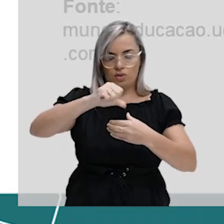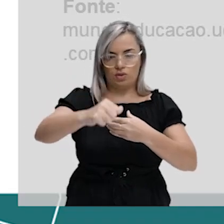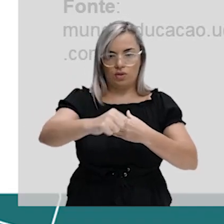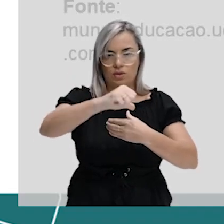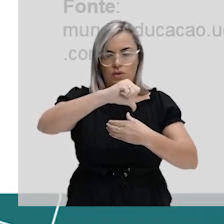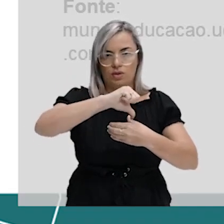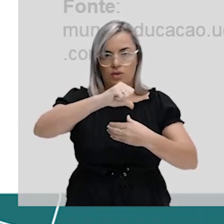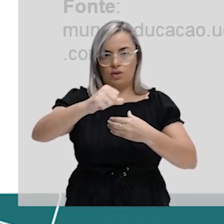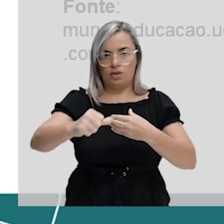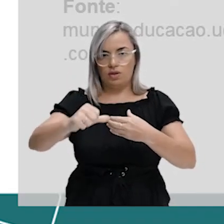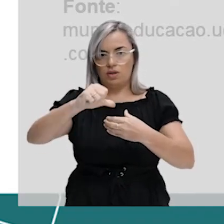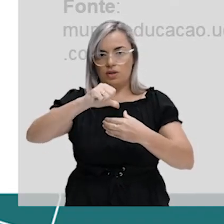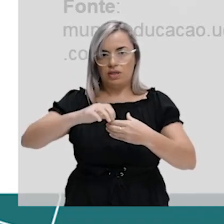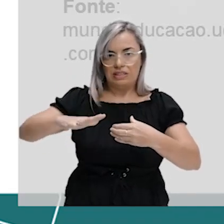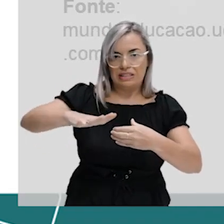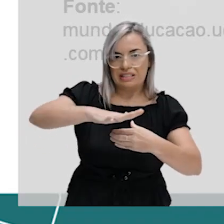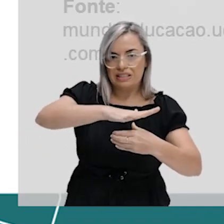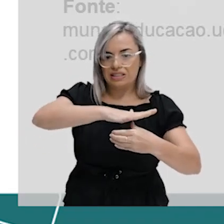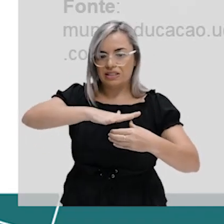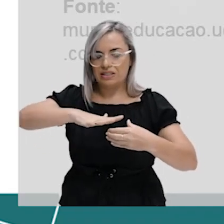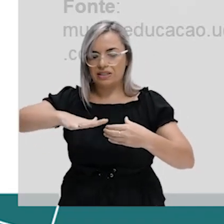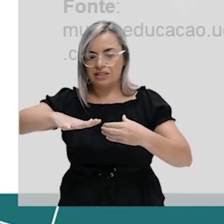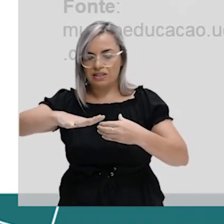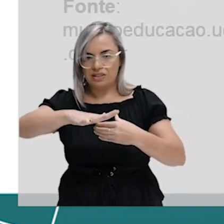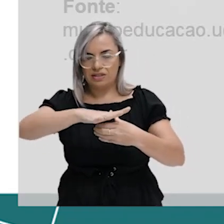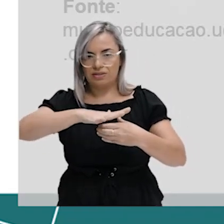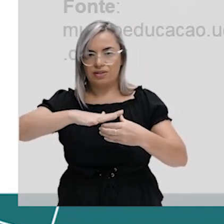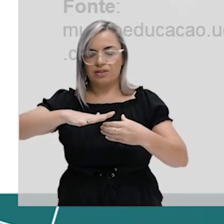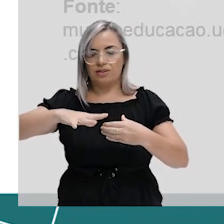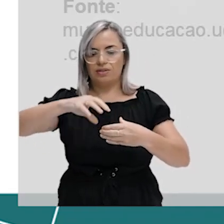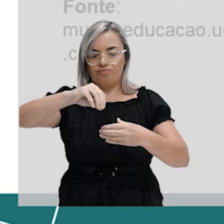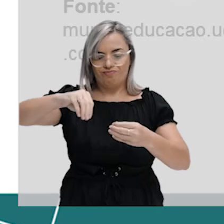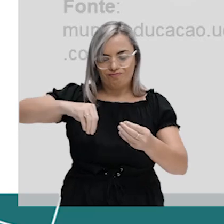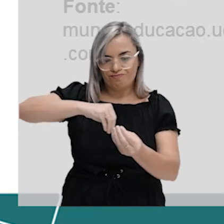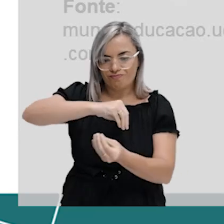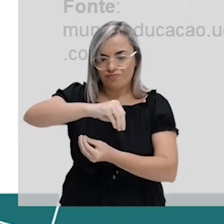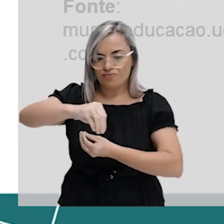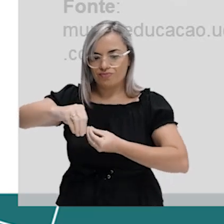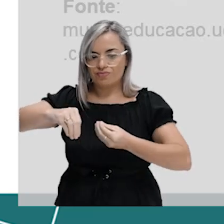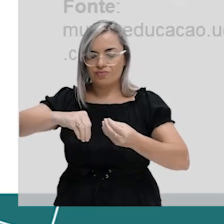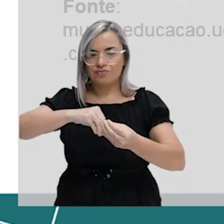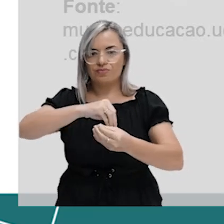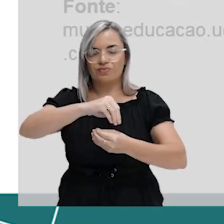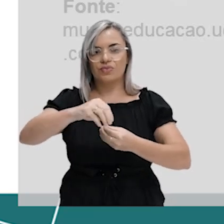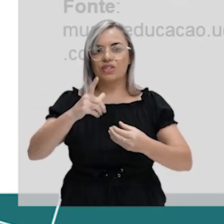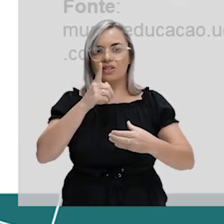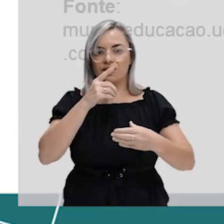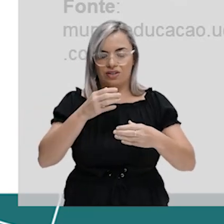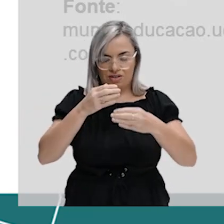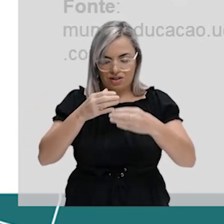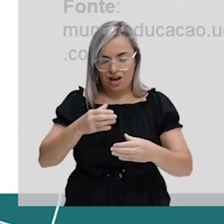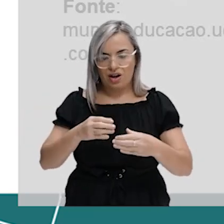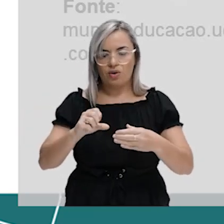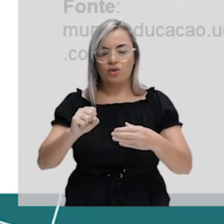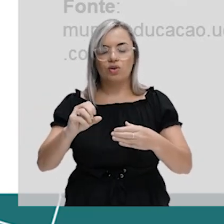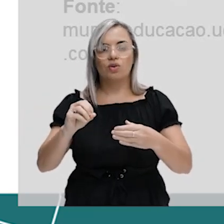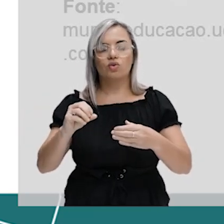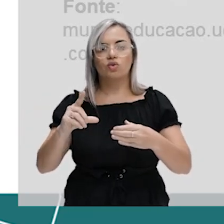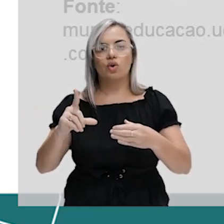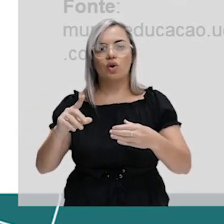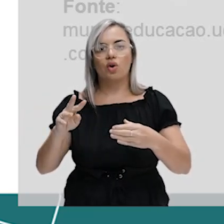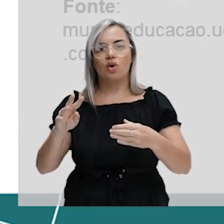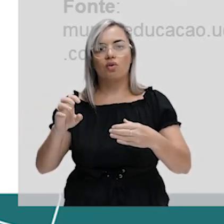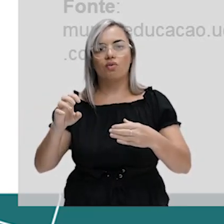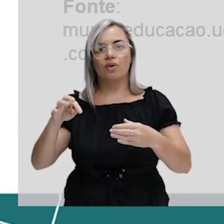vão se espalhar e ela vai se dissolver no solvente. Esse solvente se transforma na